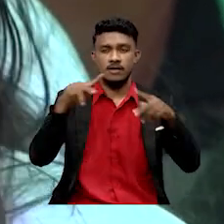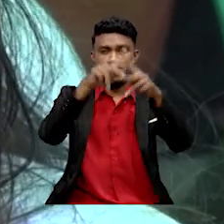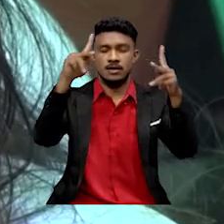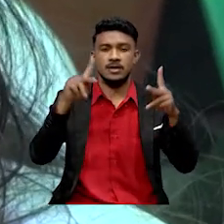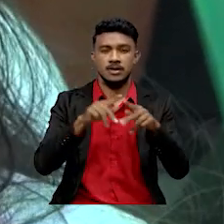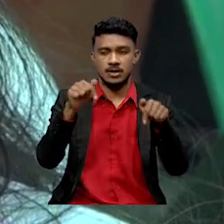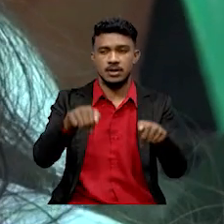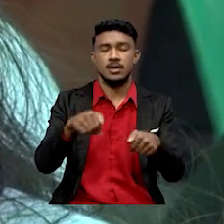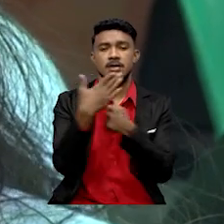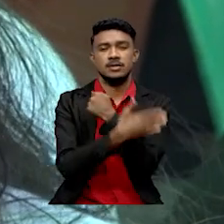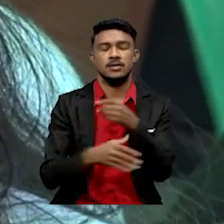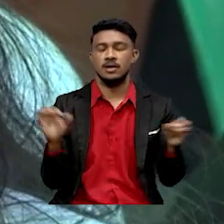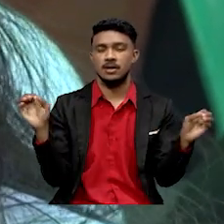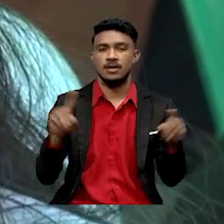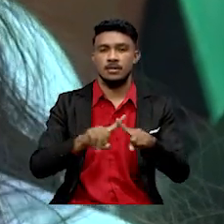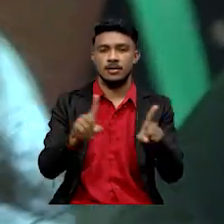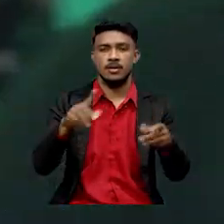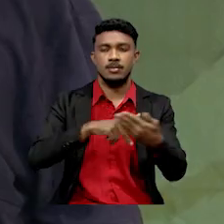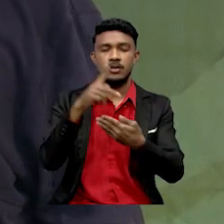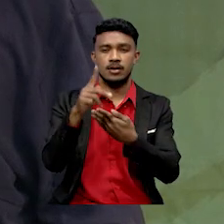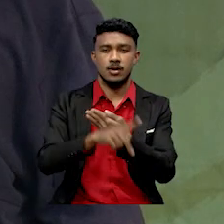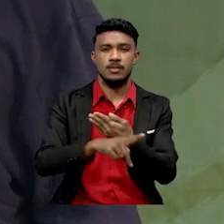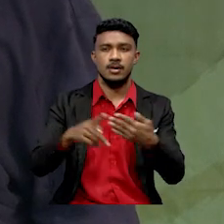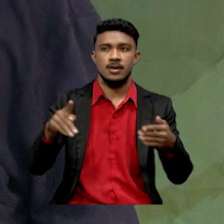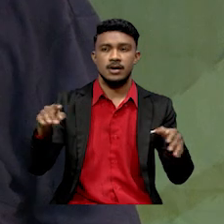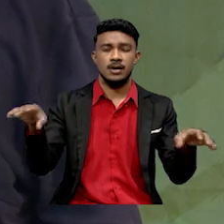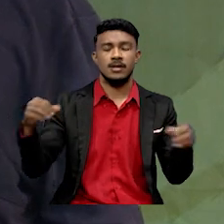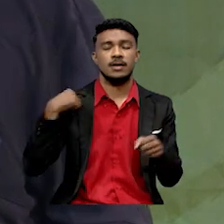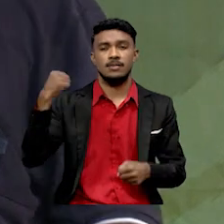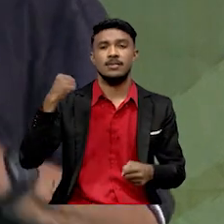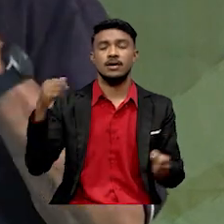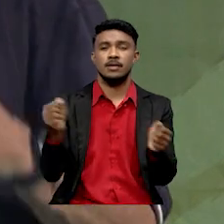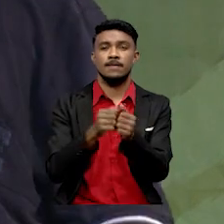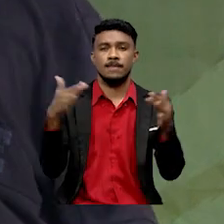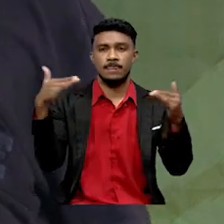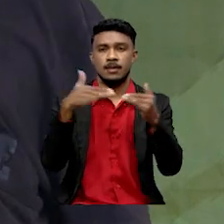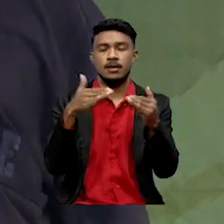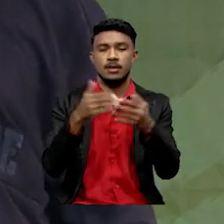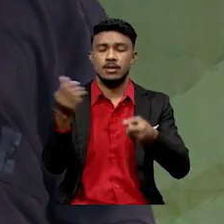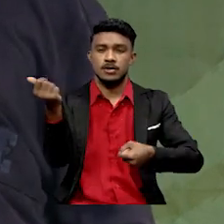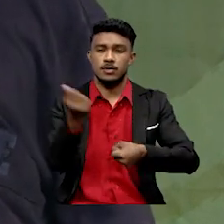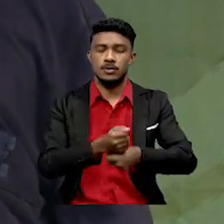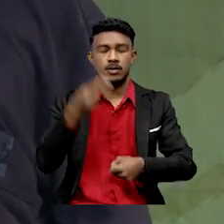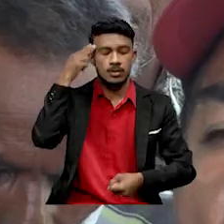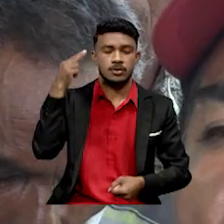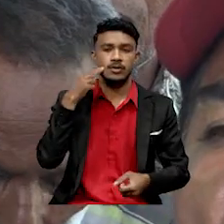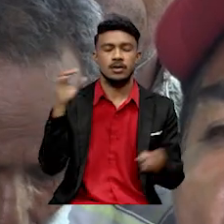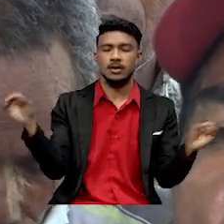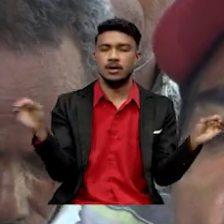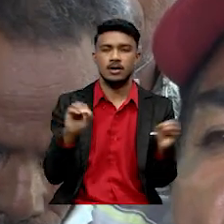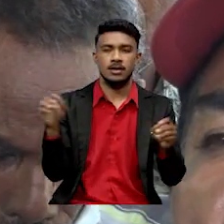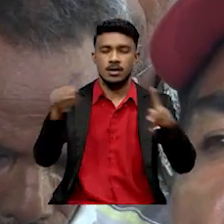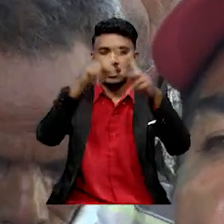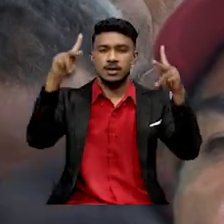nasaune. Mai be iha programa mini kampanye ho tipu dialogu ho apoyante Ramzorta deklara sela hamosu krizi bang